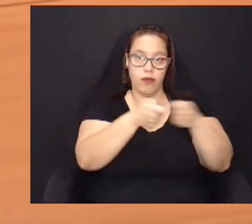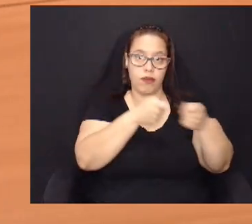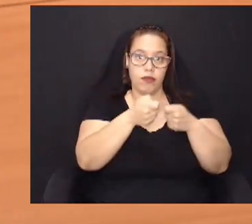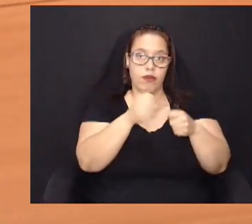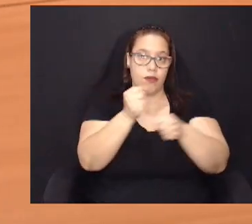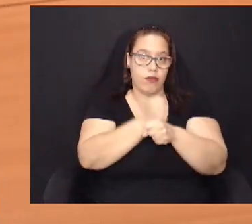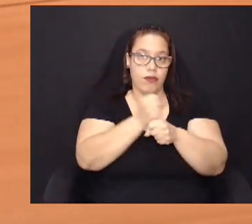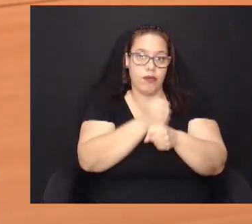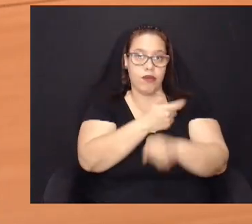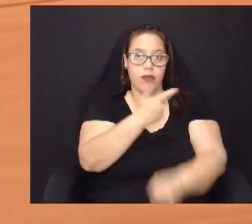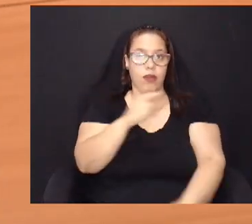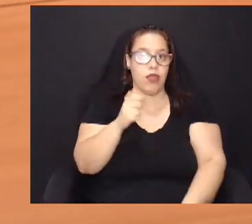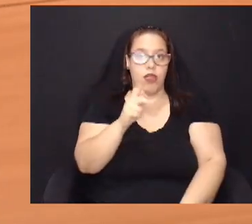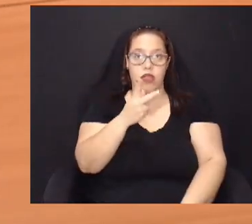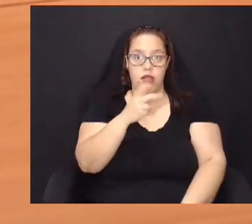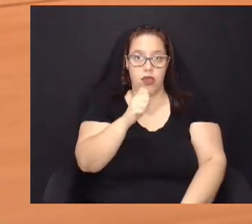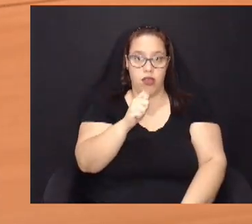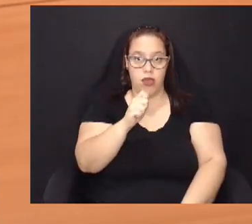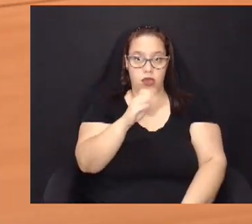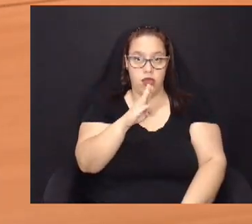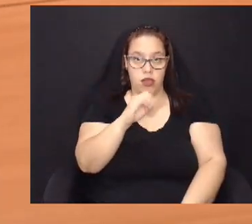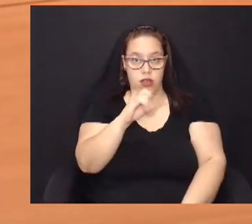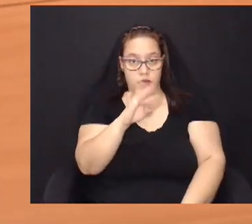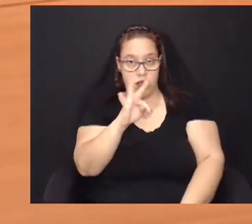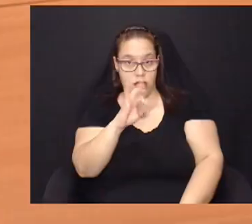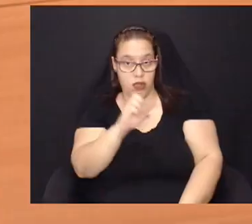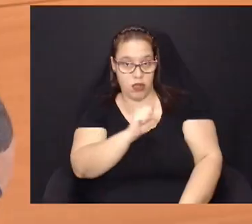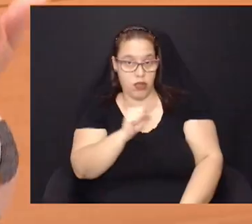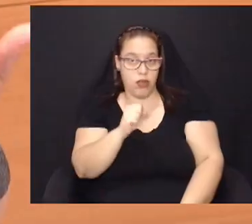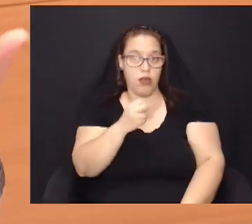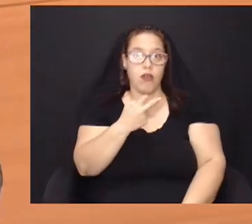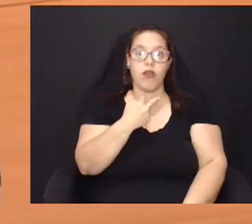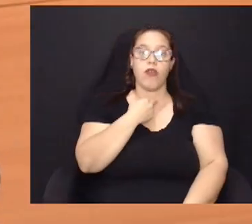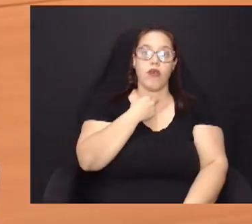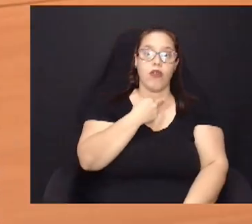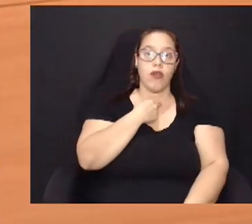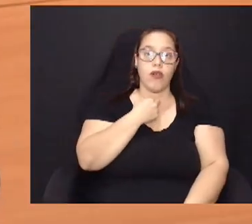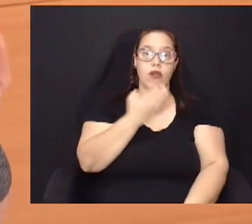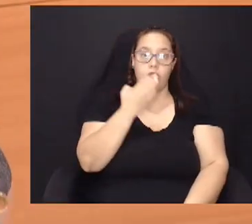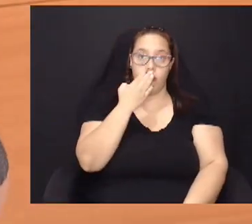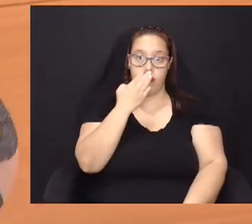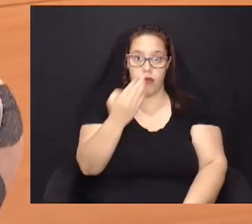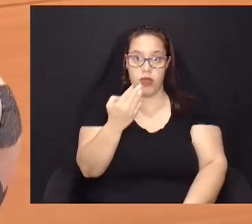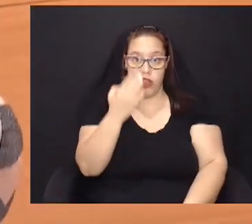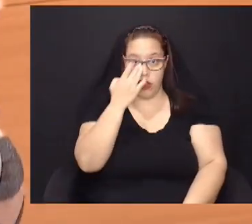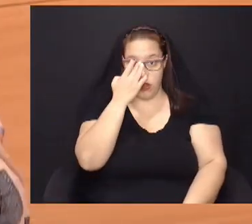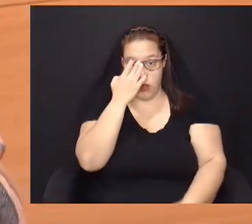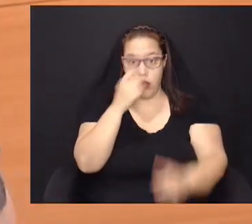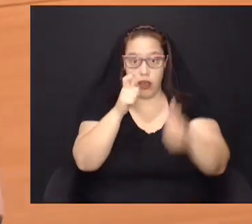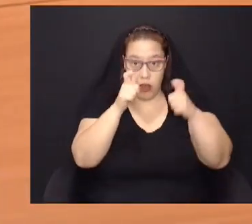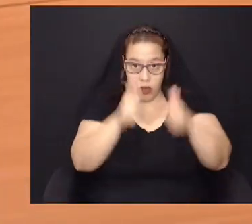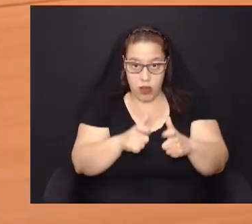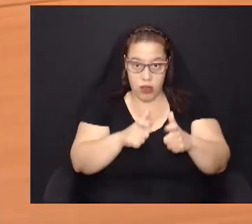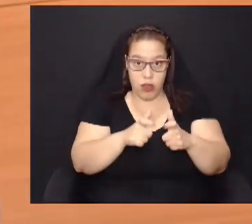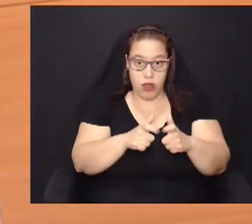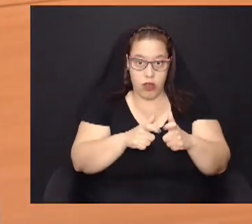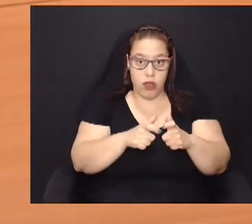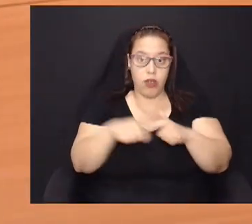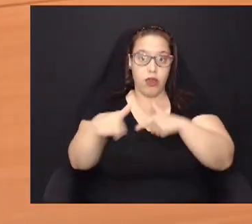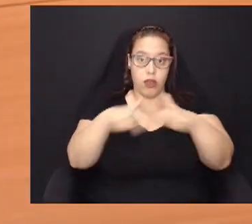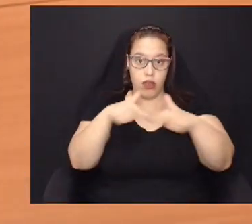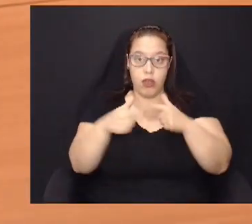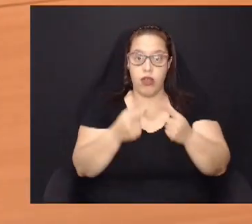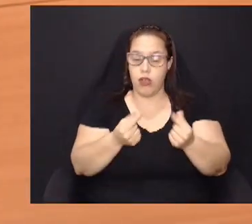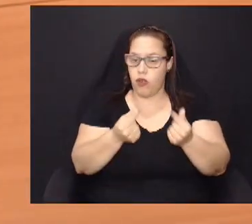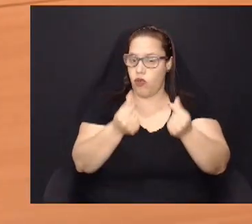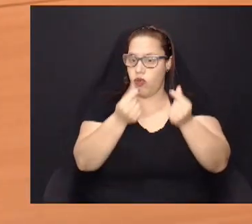não tem habite-se. Mas não tem habite, eu não posso deixar de impedir que esse estabelecimento empregue, gere renda